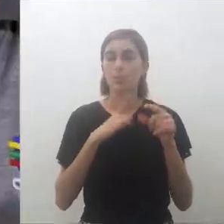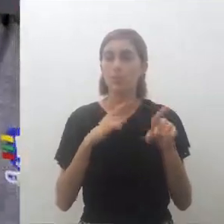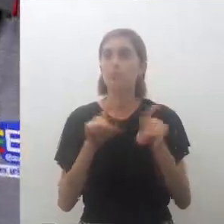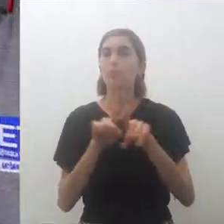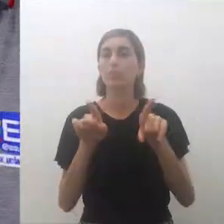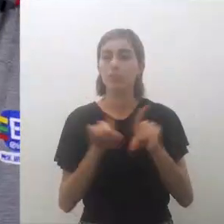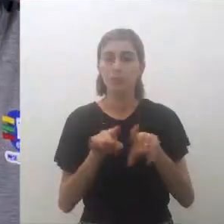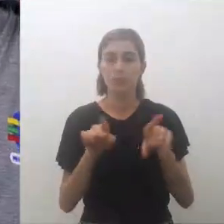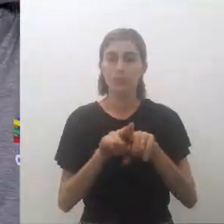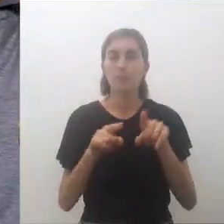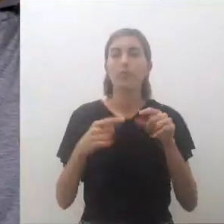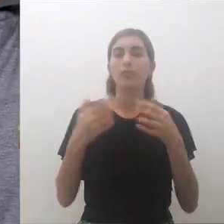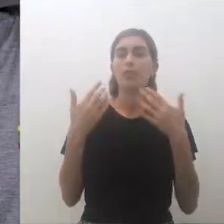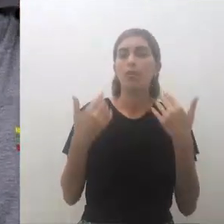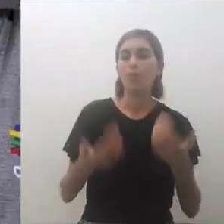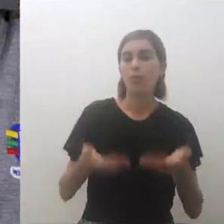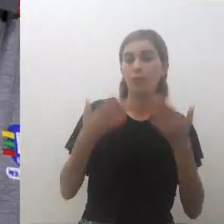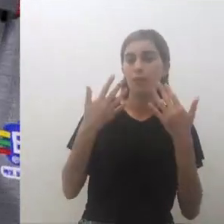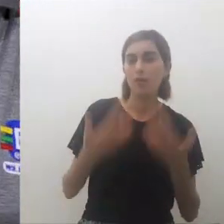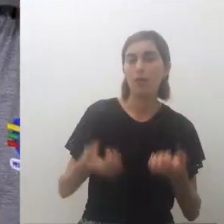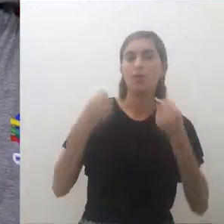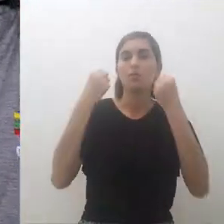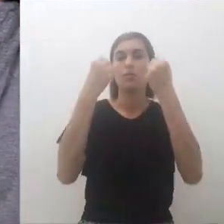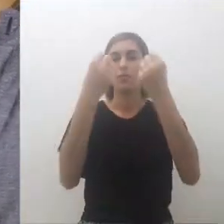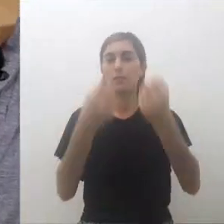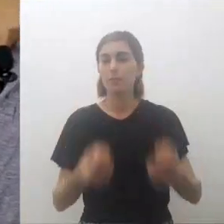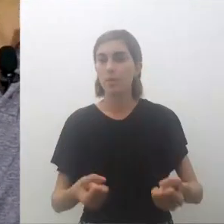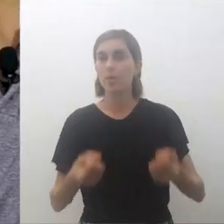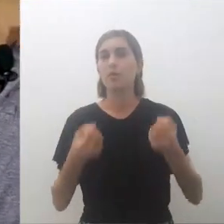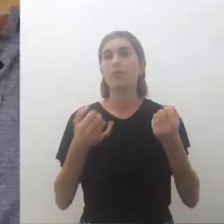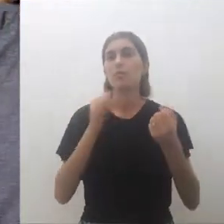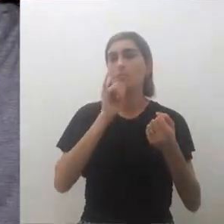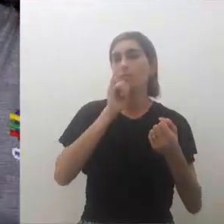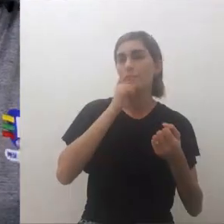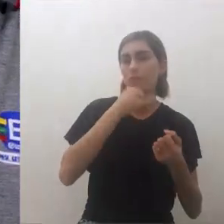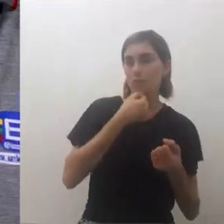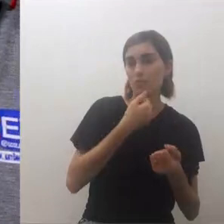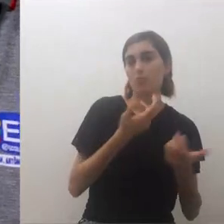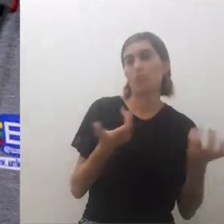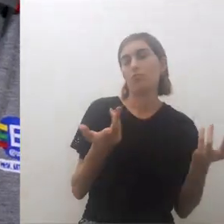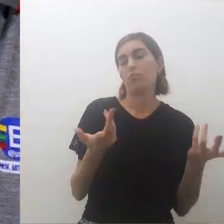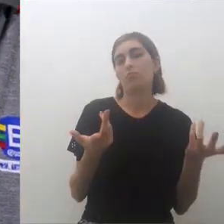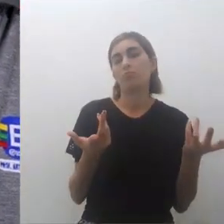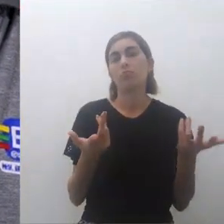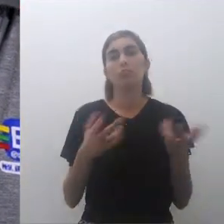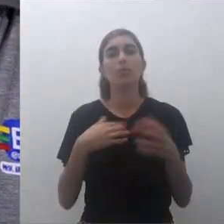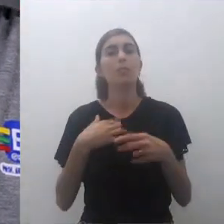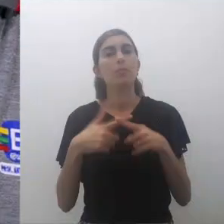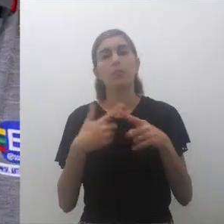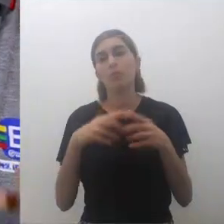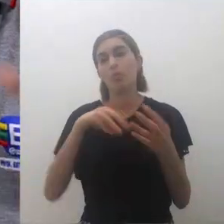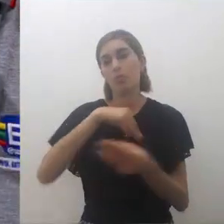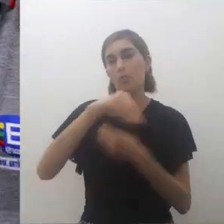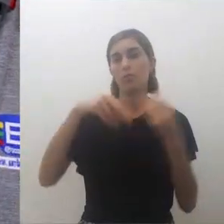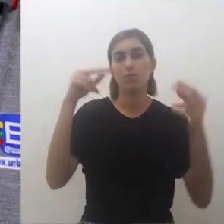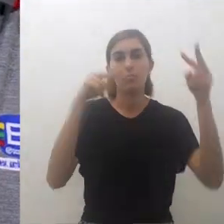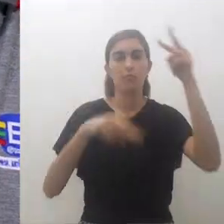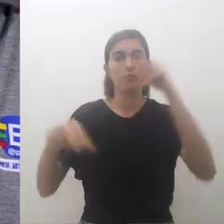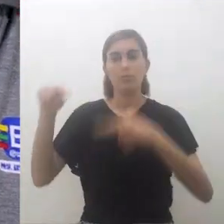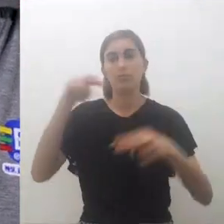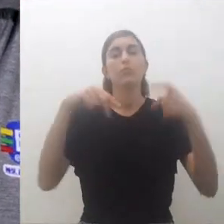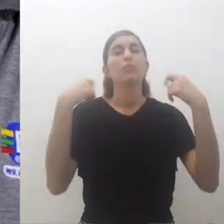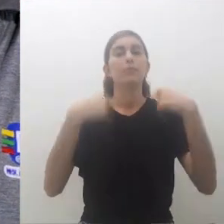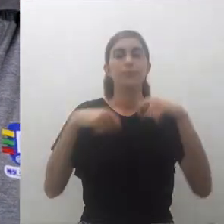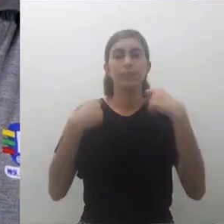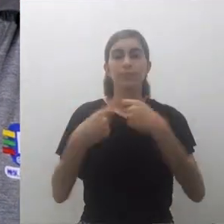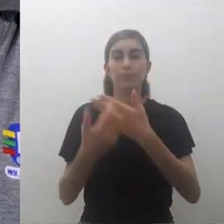também leveza, peso, tristeza, porque composição visual precisa que